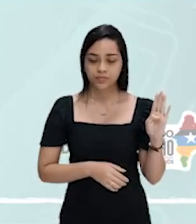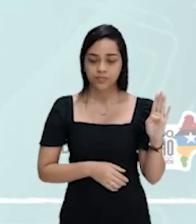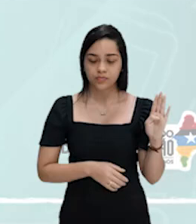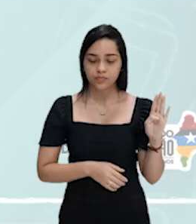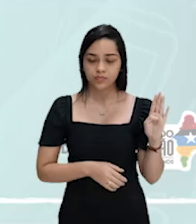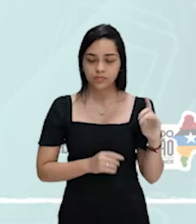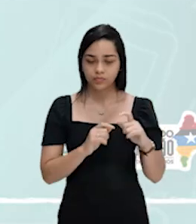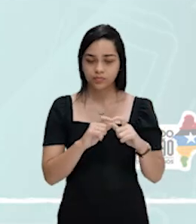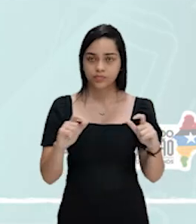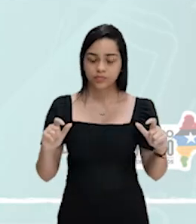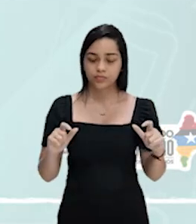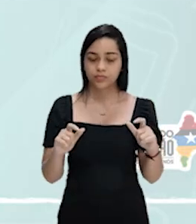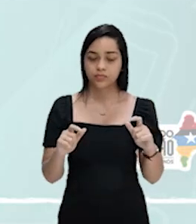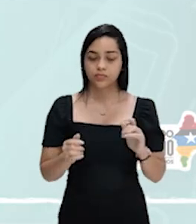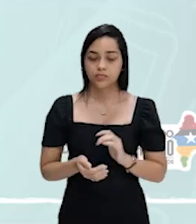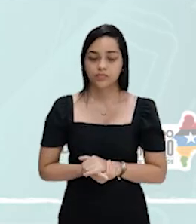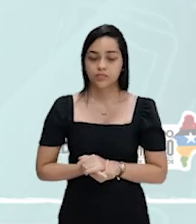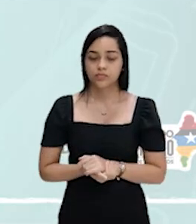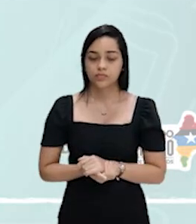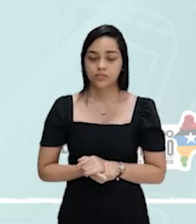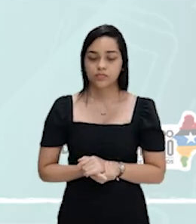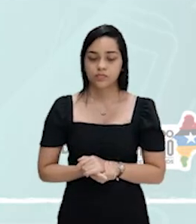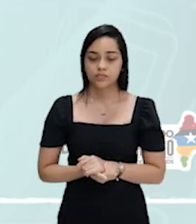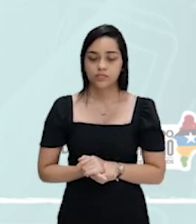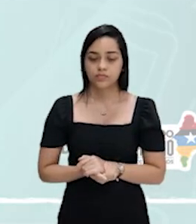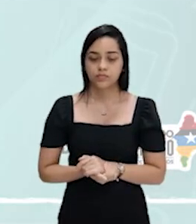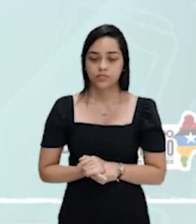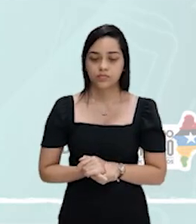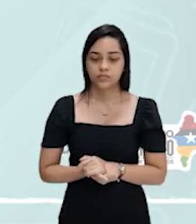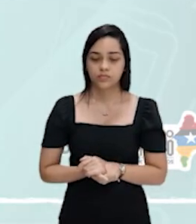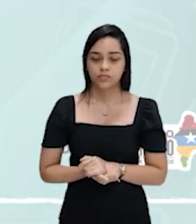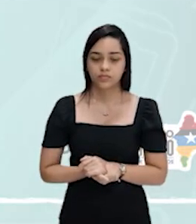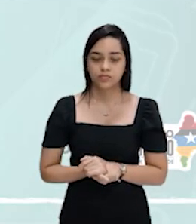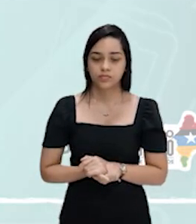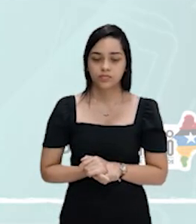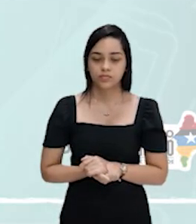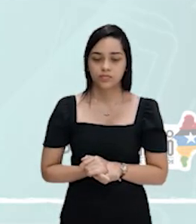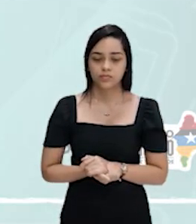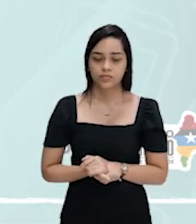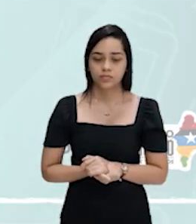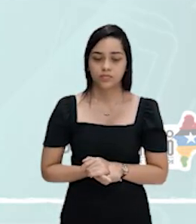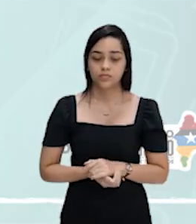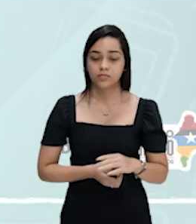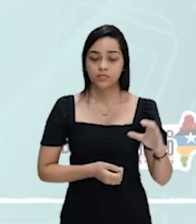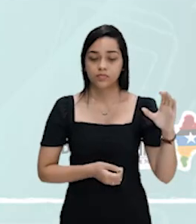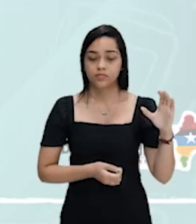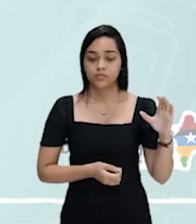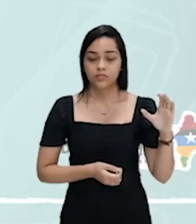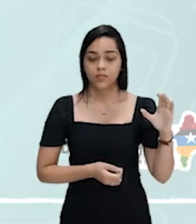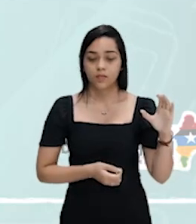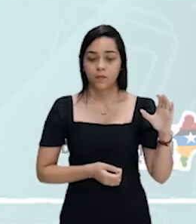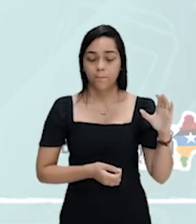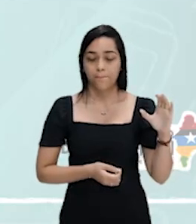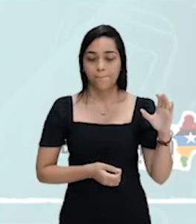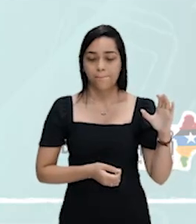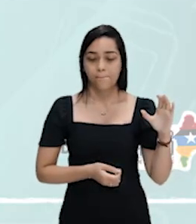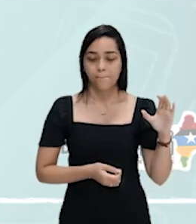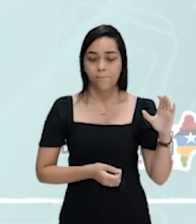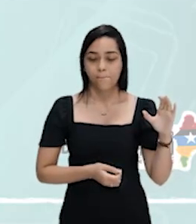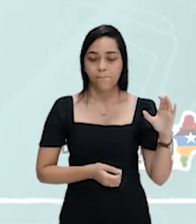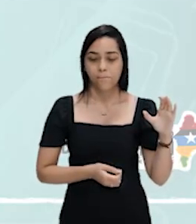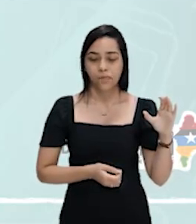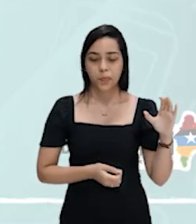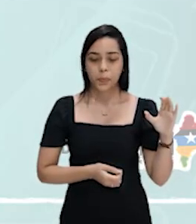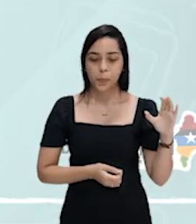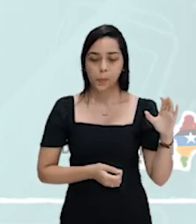restritiva todos os documentos estão lá sobre a mesa oração subordinada adjetiva restrutiva